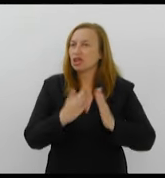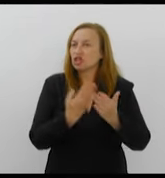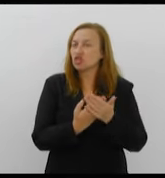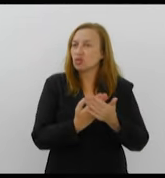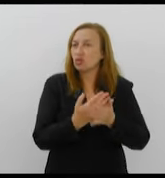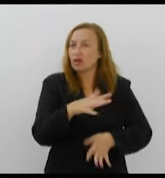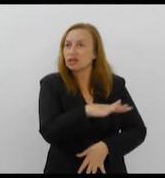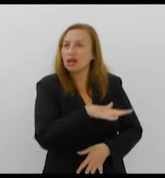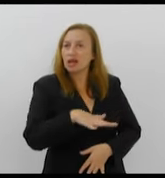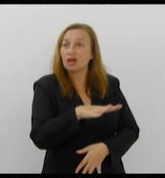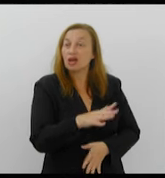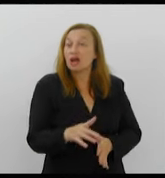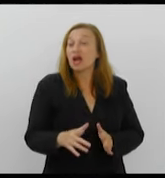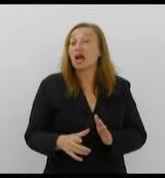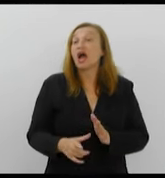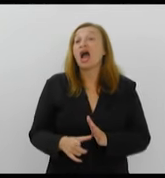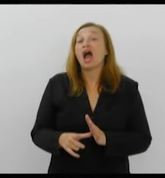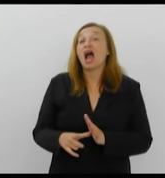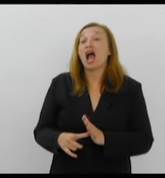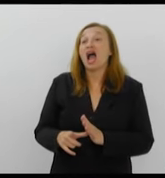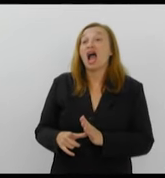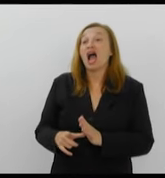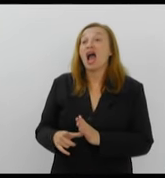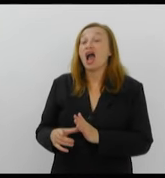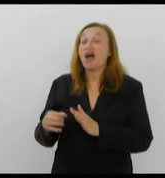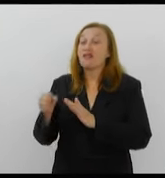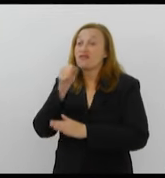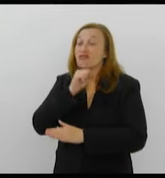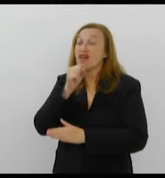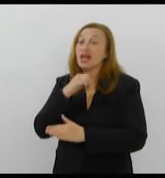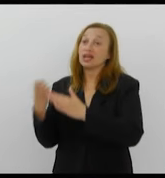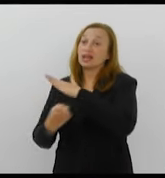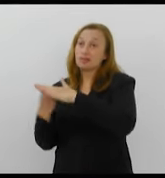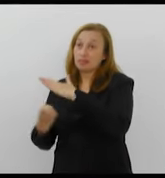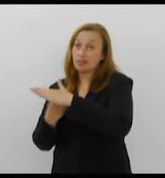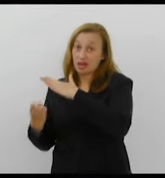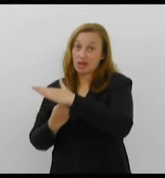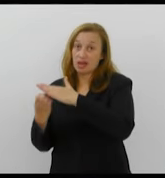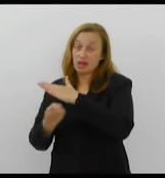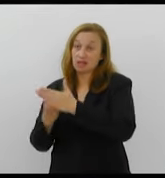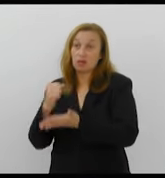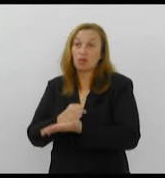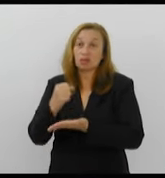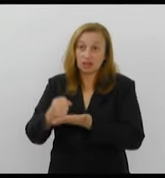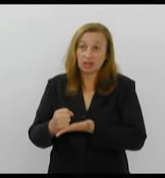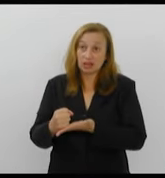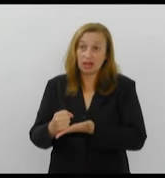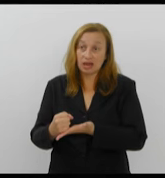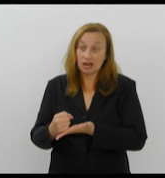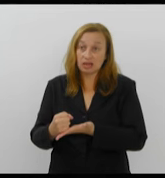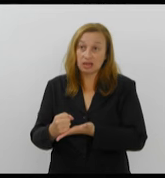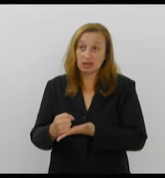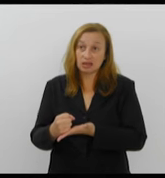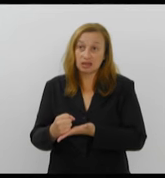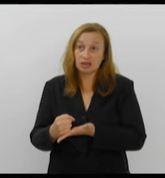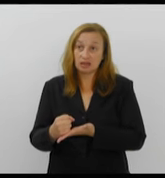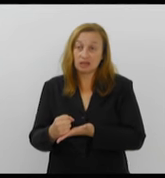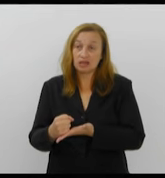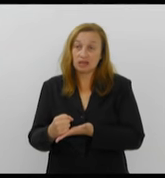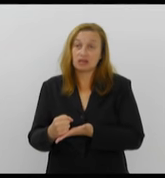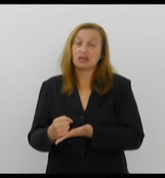a antiga empresa prestadora desse serviço, a Secretaria Estadual de Educação, teve o seu